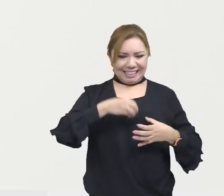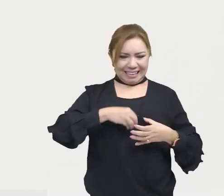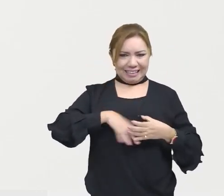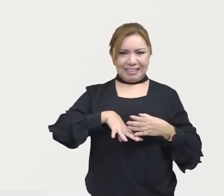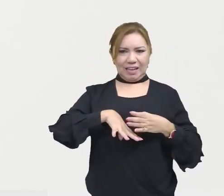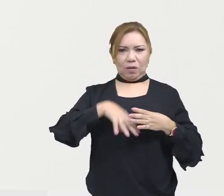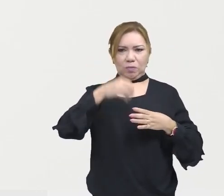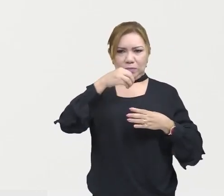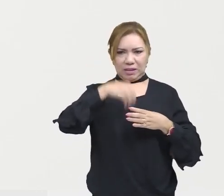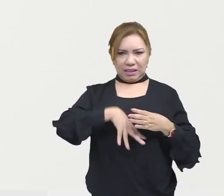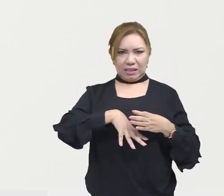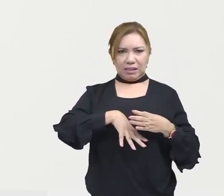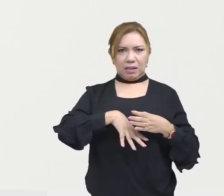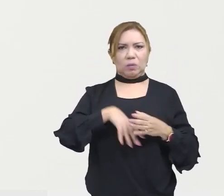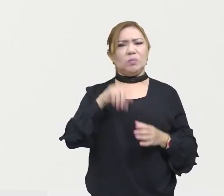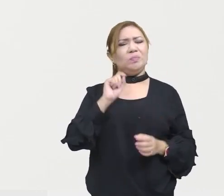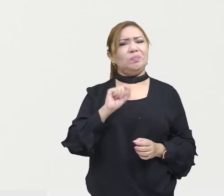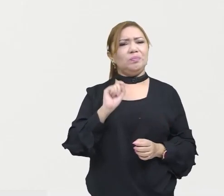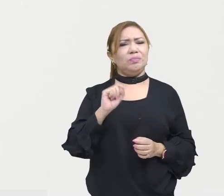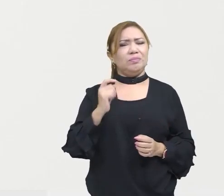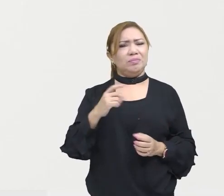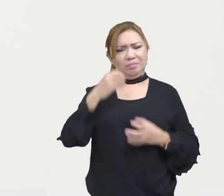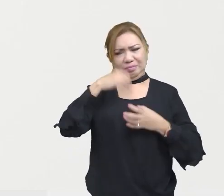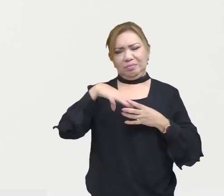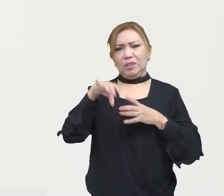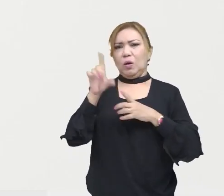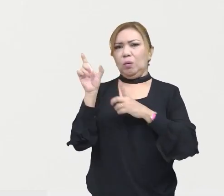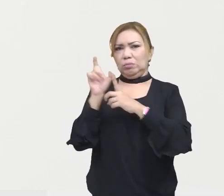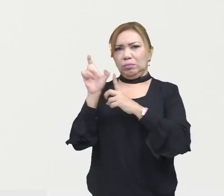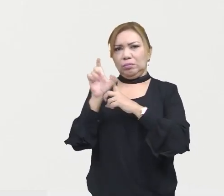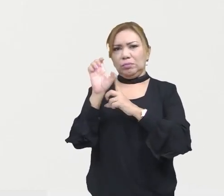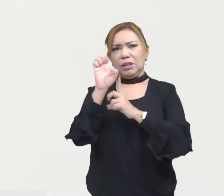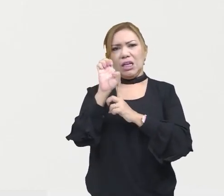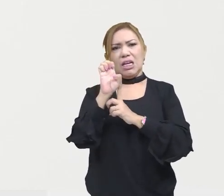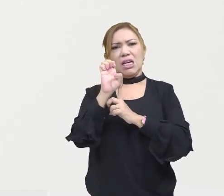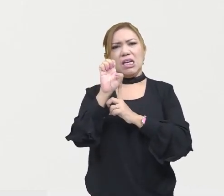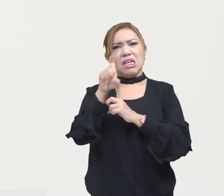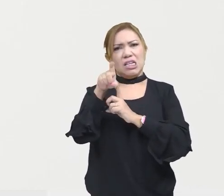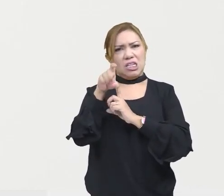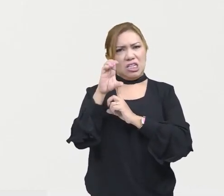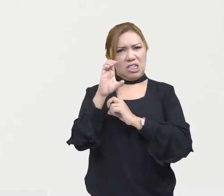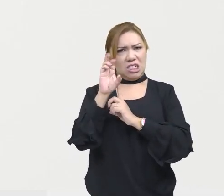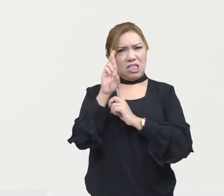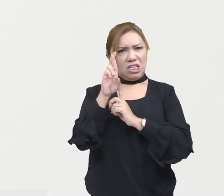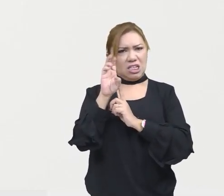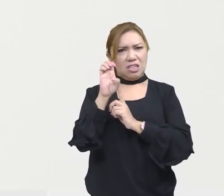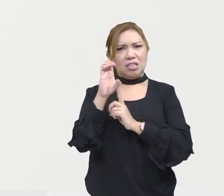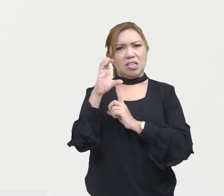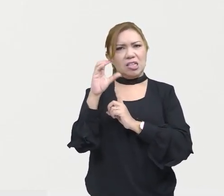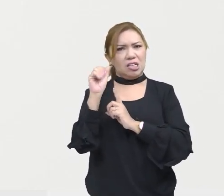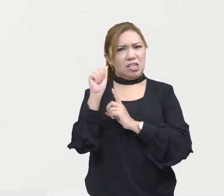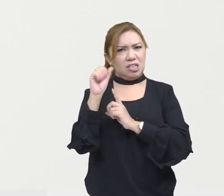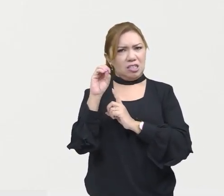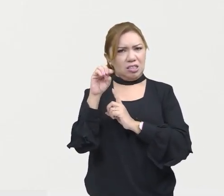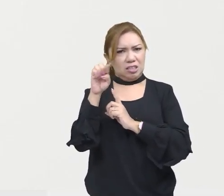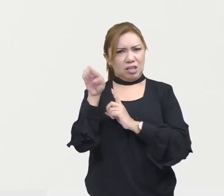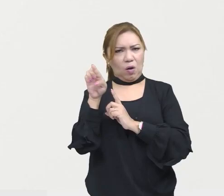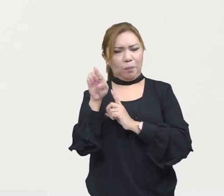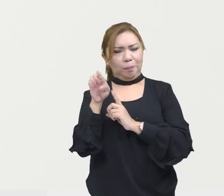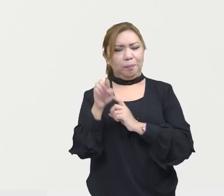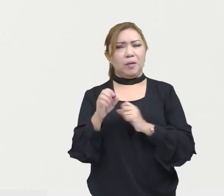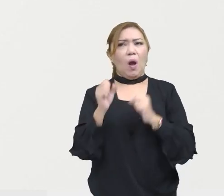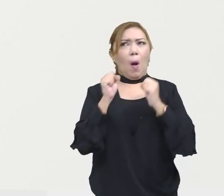pelo organismo. Pode ser pelo suor ou pela urina. Então, toda vez que